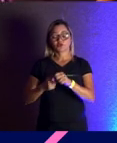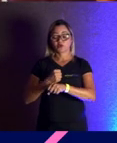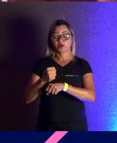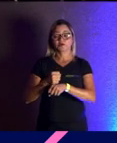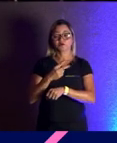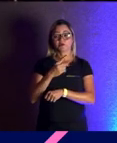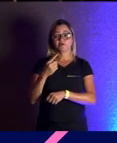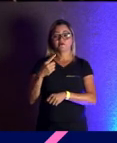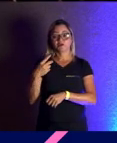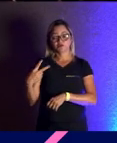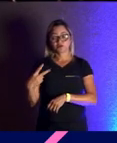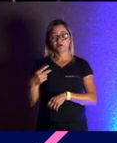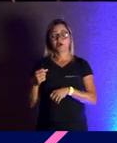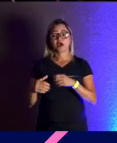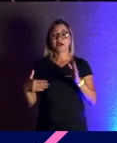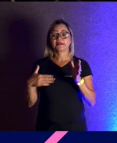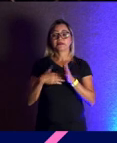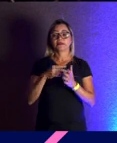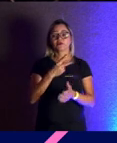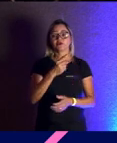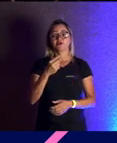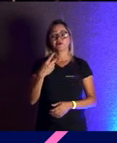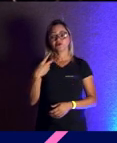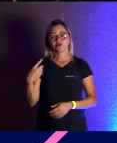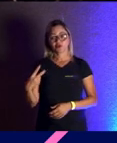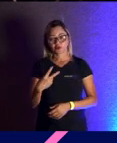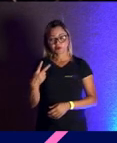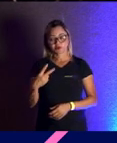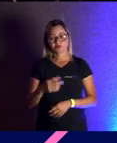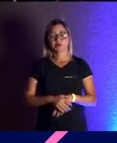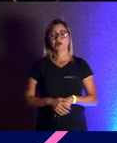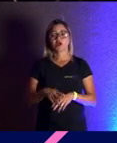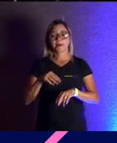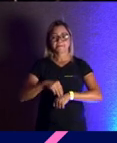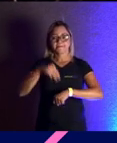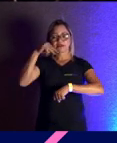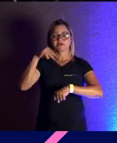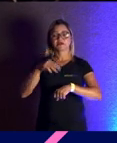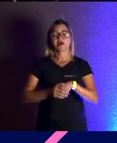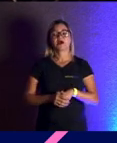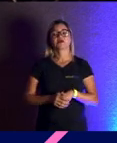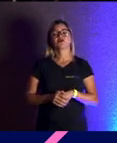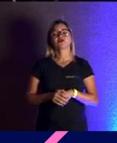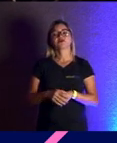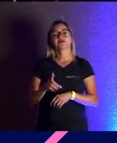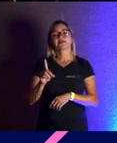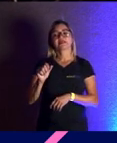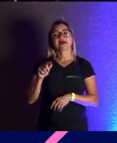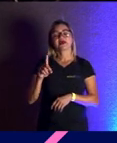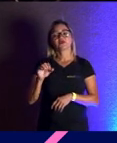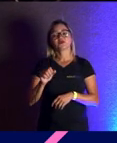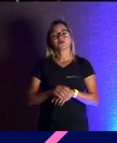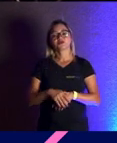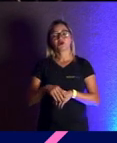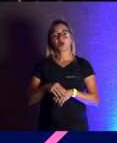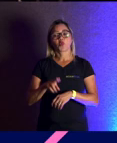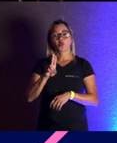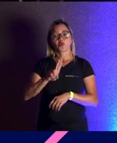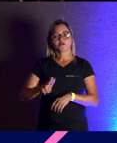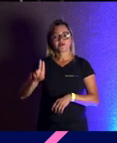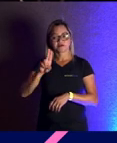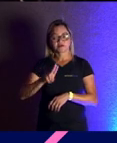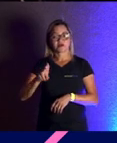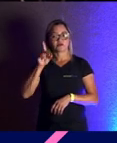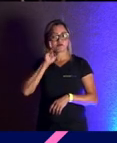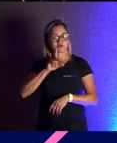2022. Completou seu mestrado em ciência de dados, com foco social na Universidade de Oxford e é membro honorário do